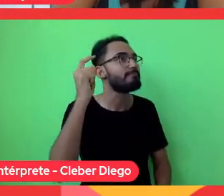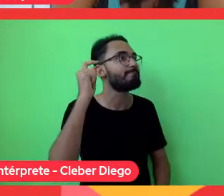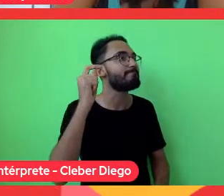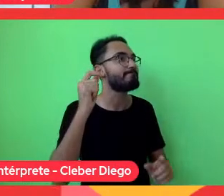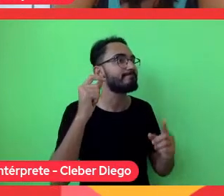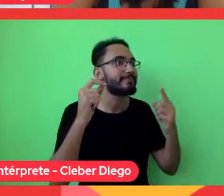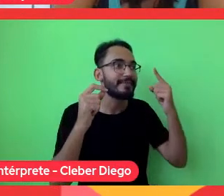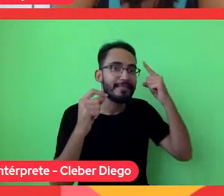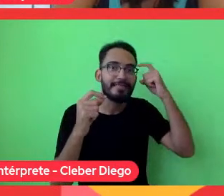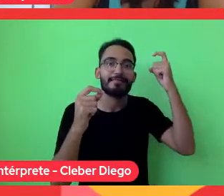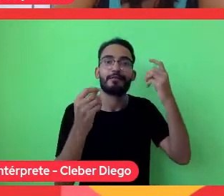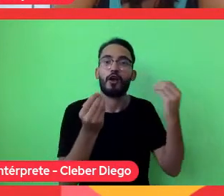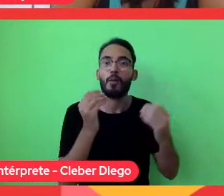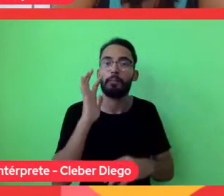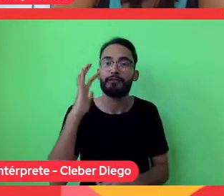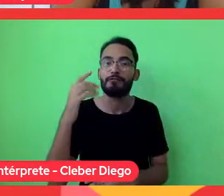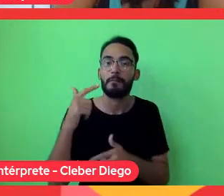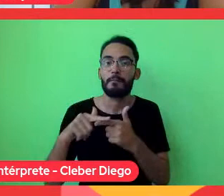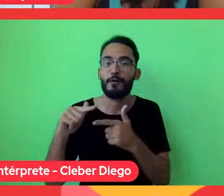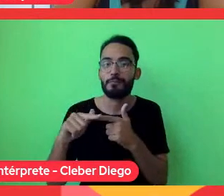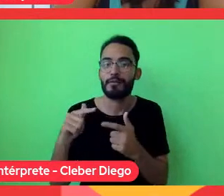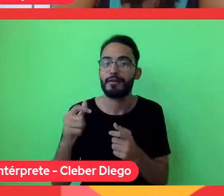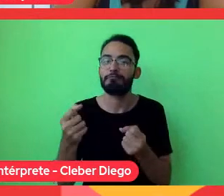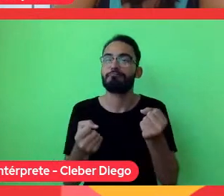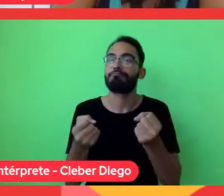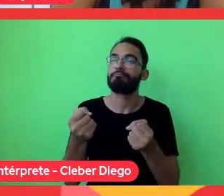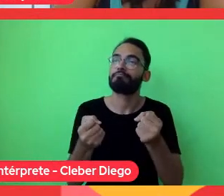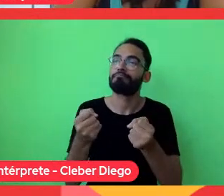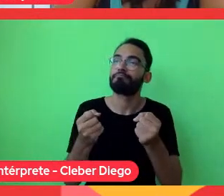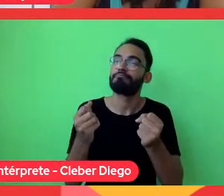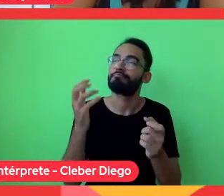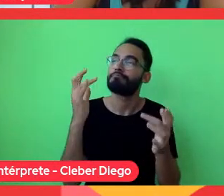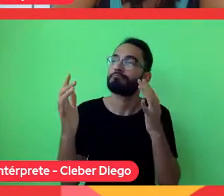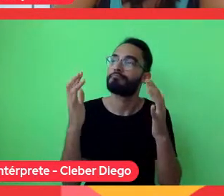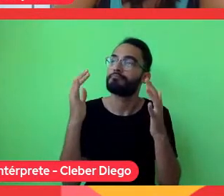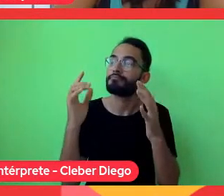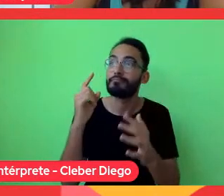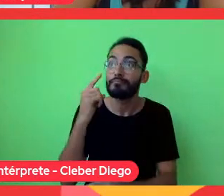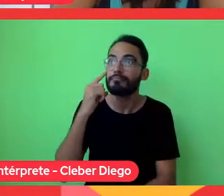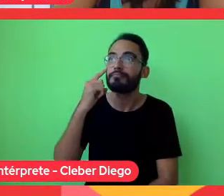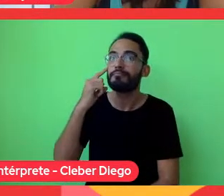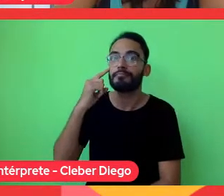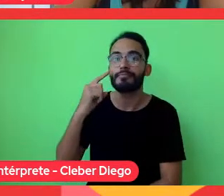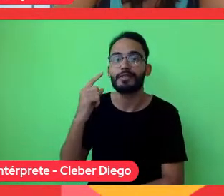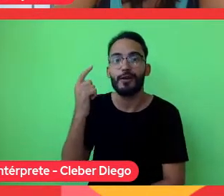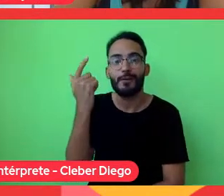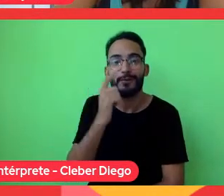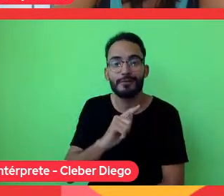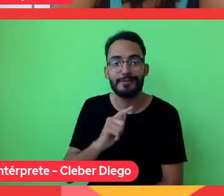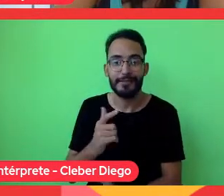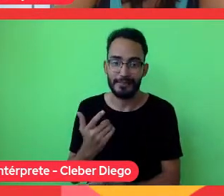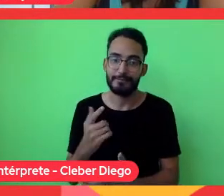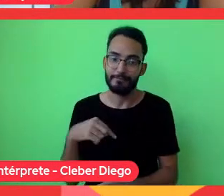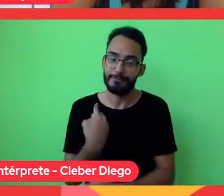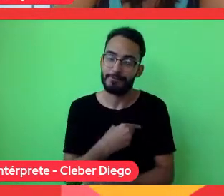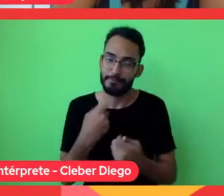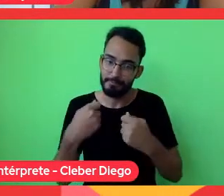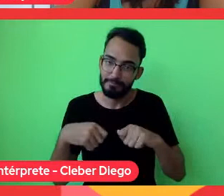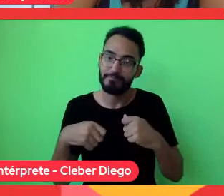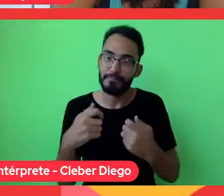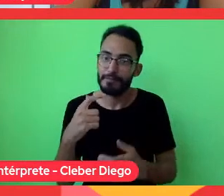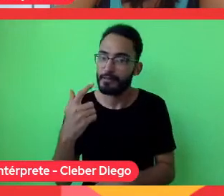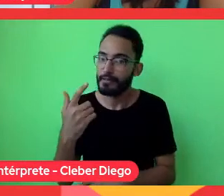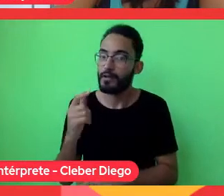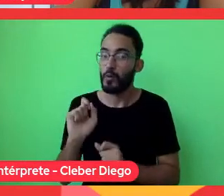para resolver aquele problema, ou quando a gente está dirigindo, né? Então a gente precisa se permitir essa questão do dolce far niente, né?